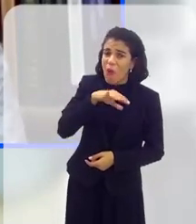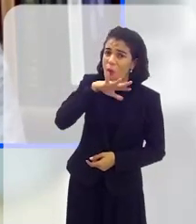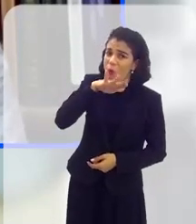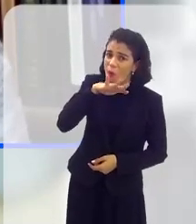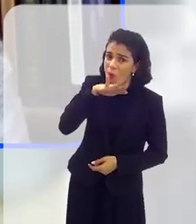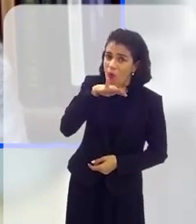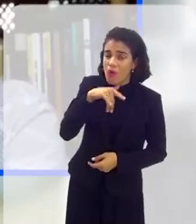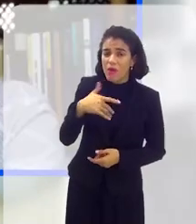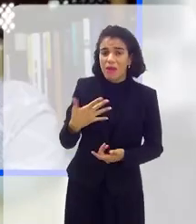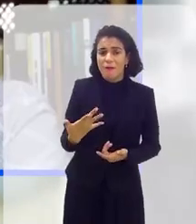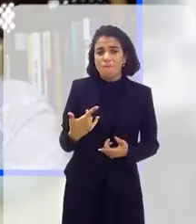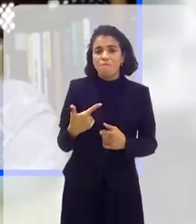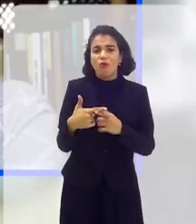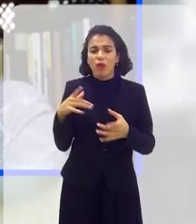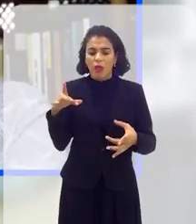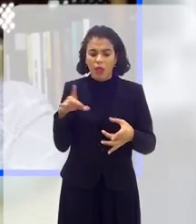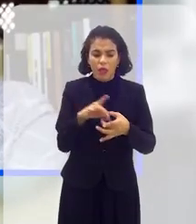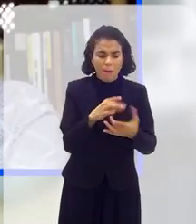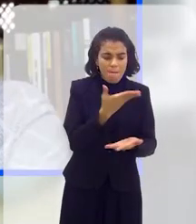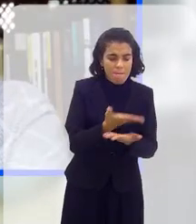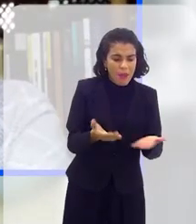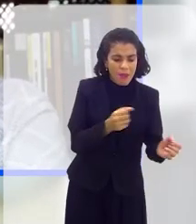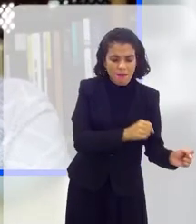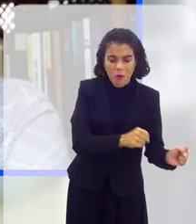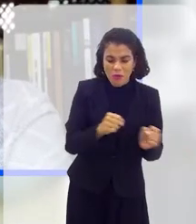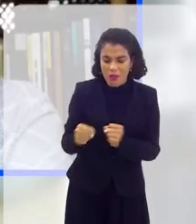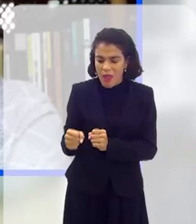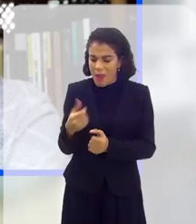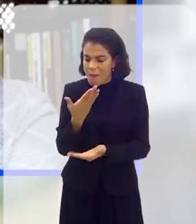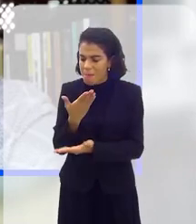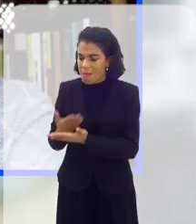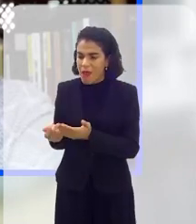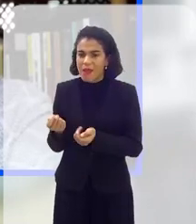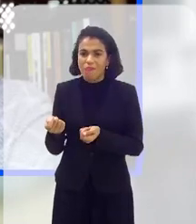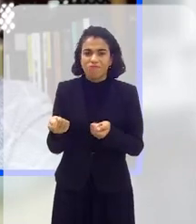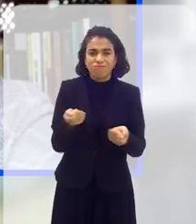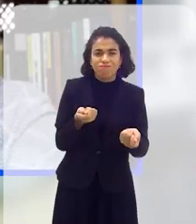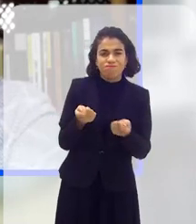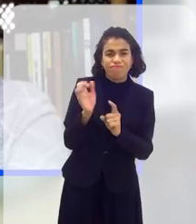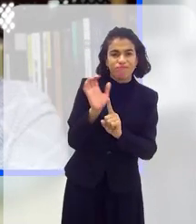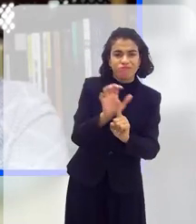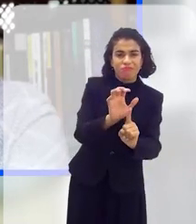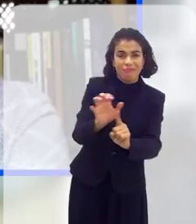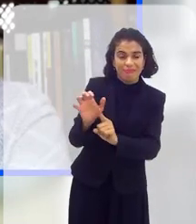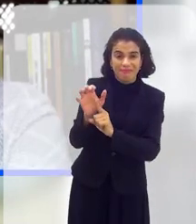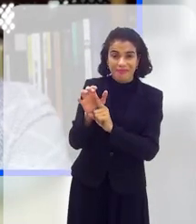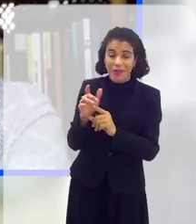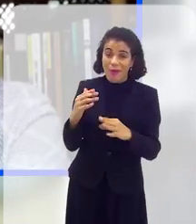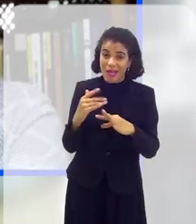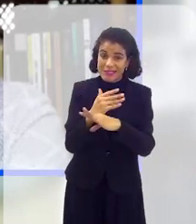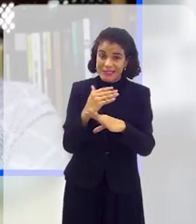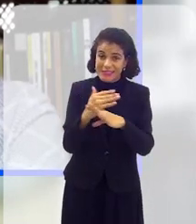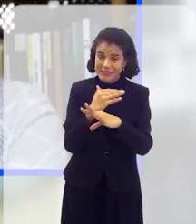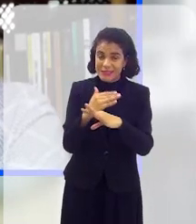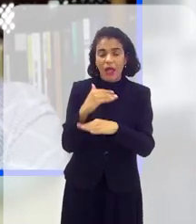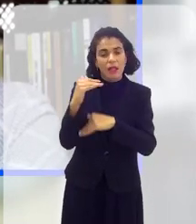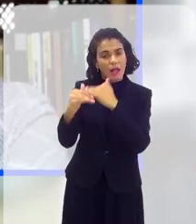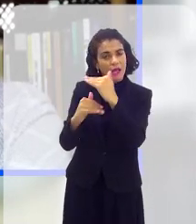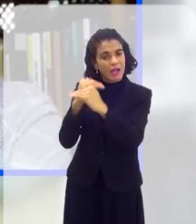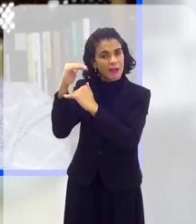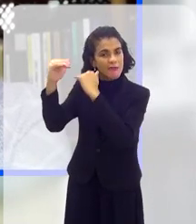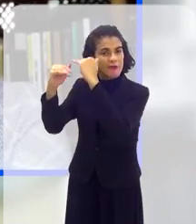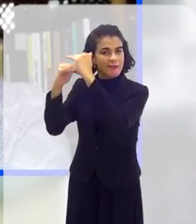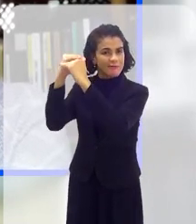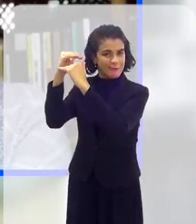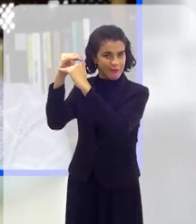ruim, porque ligam o envelhecimento com a perda de poder, com a perda de controle, né? Isso também está mostrado. Então, a